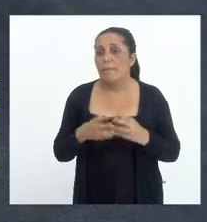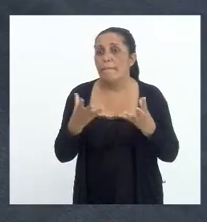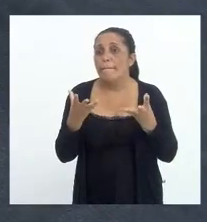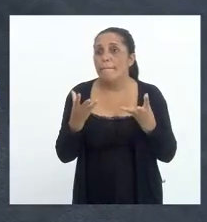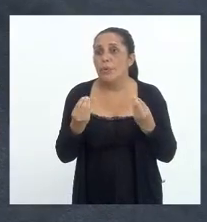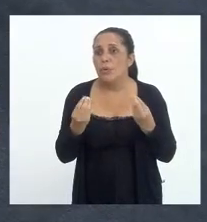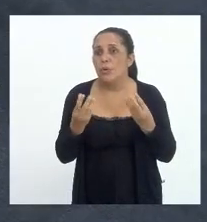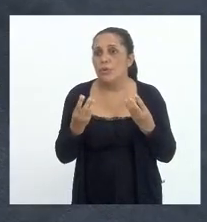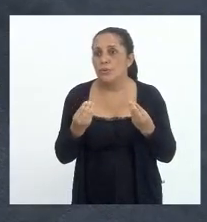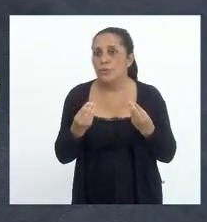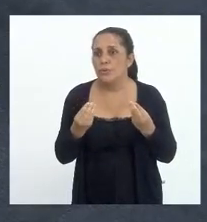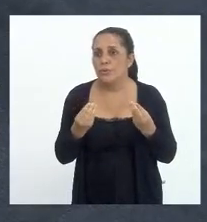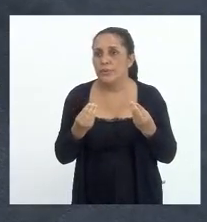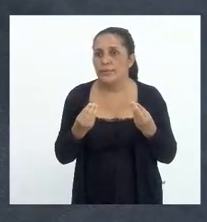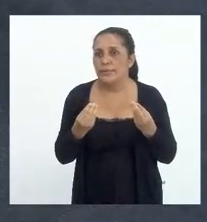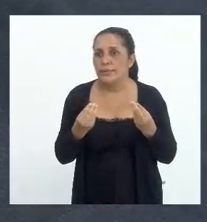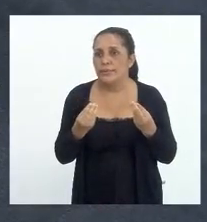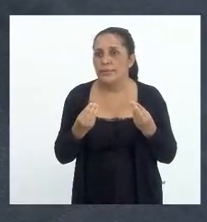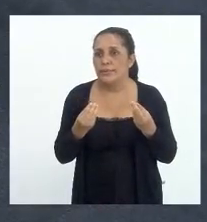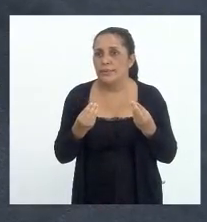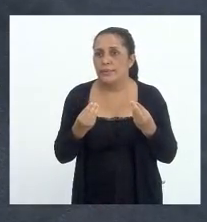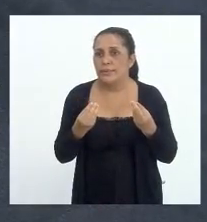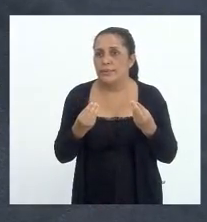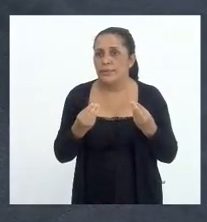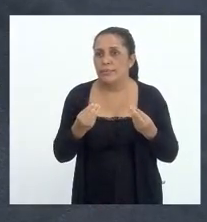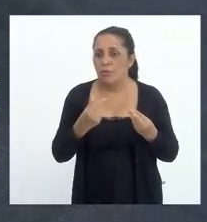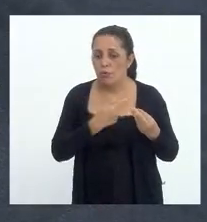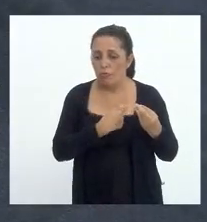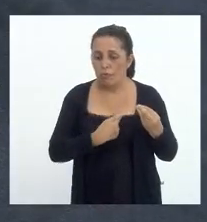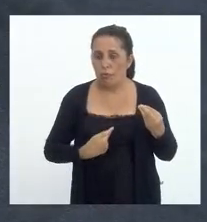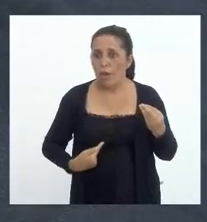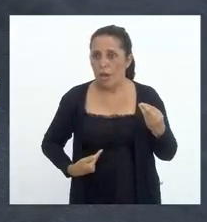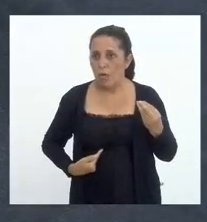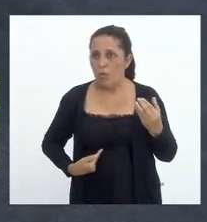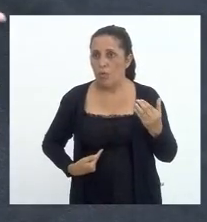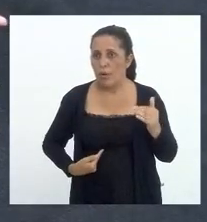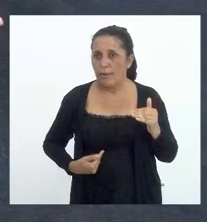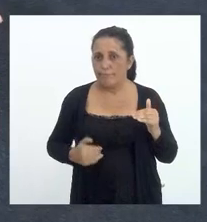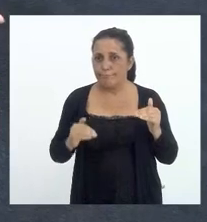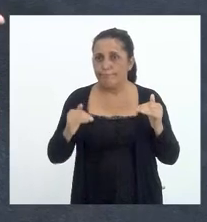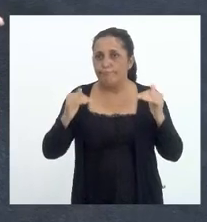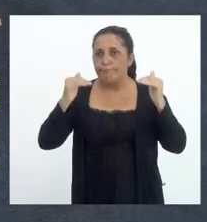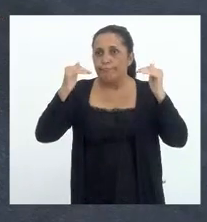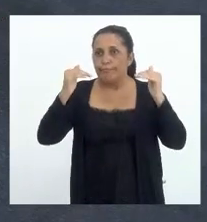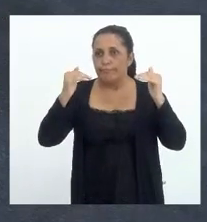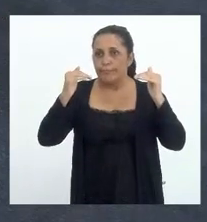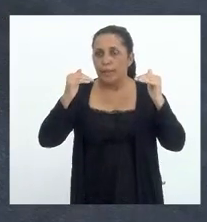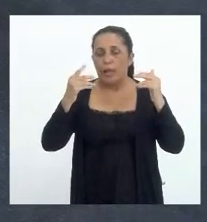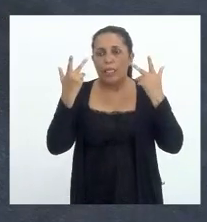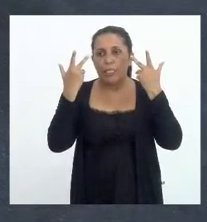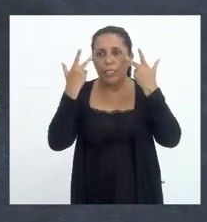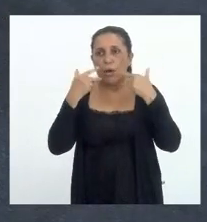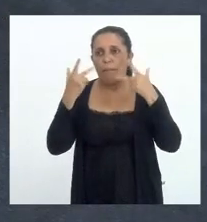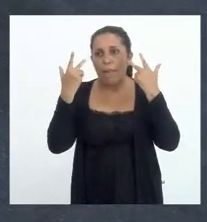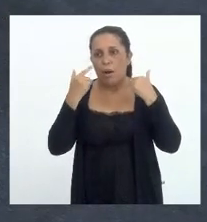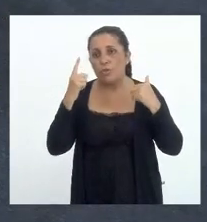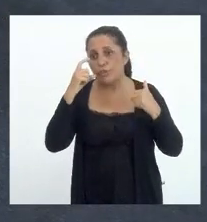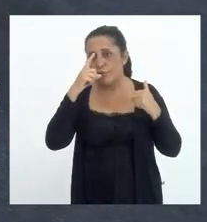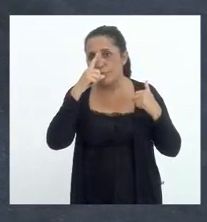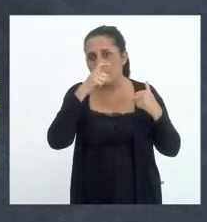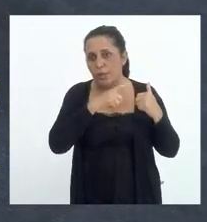assoberbado, né, como governador, e é natural que tenha mais dificuldade de atender as